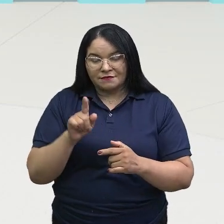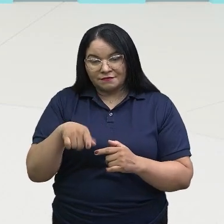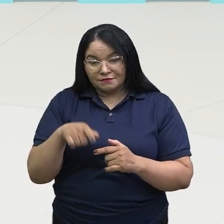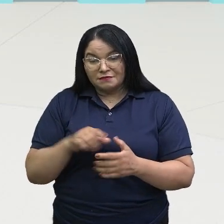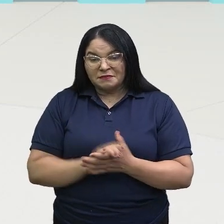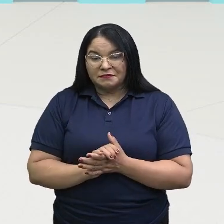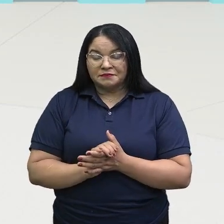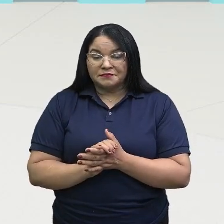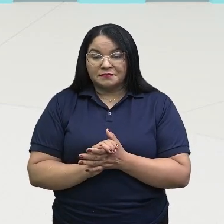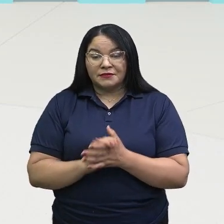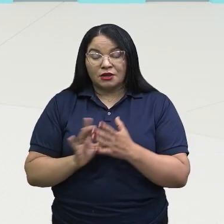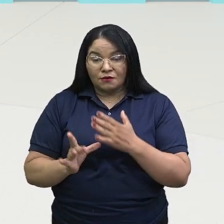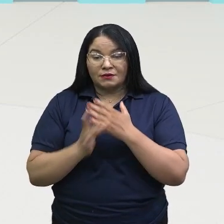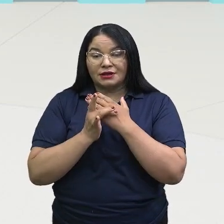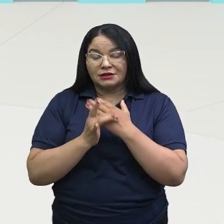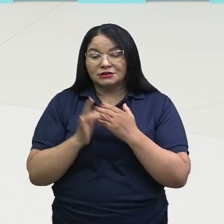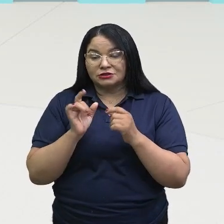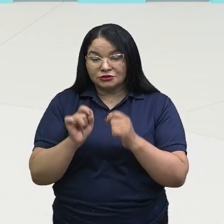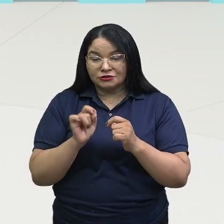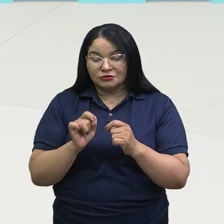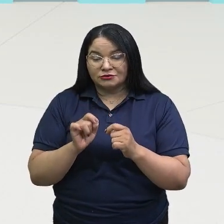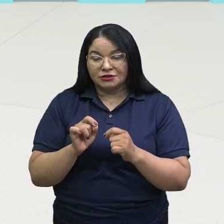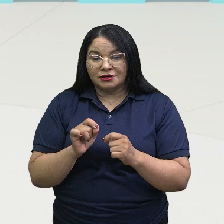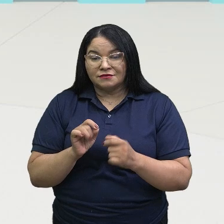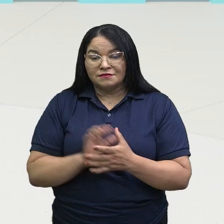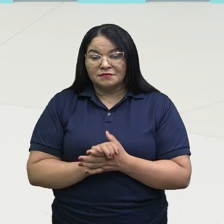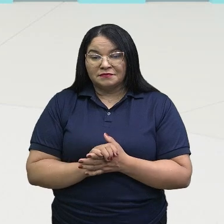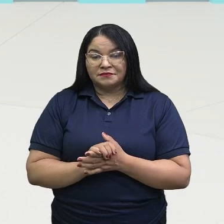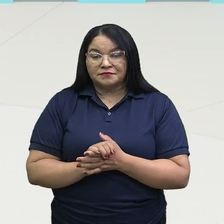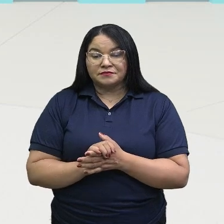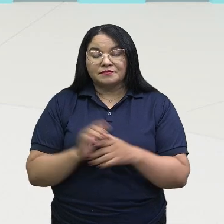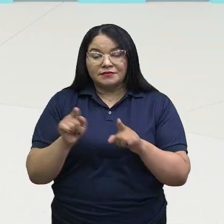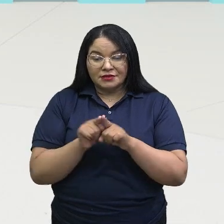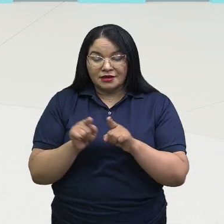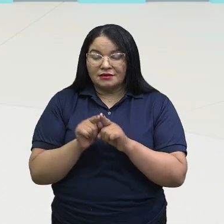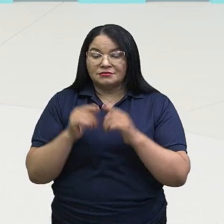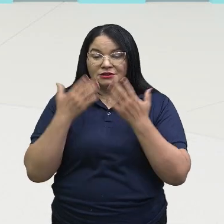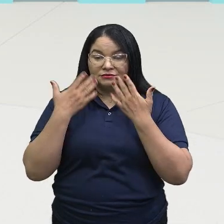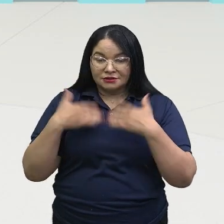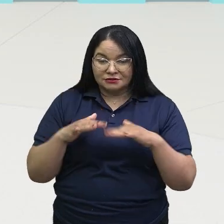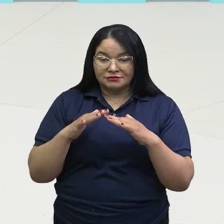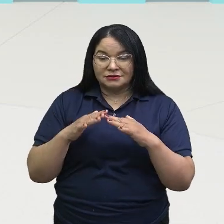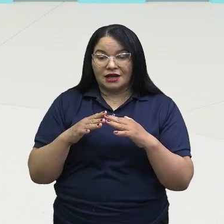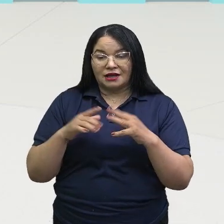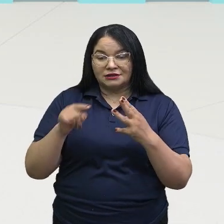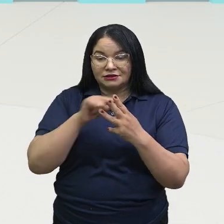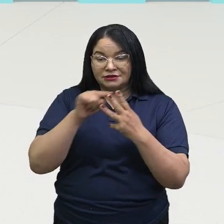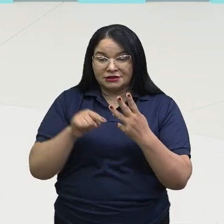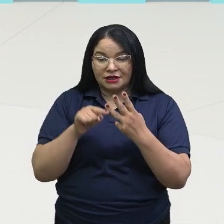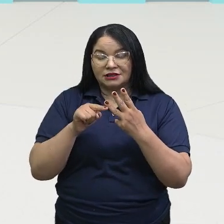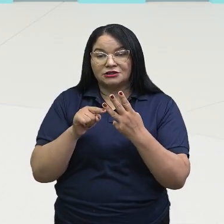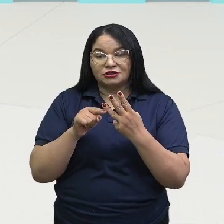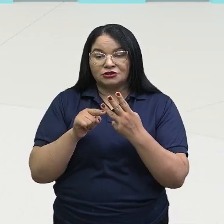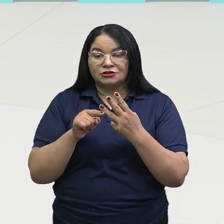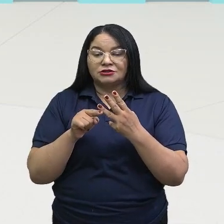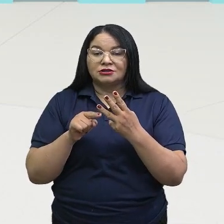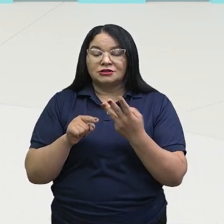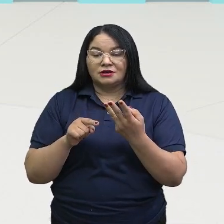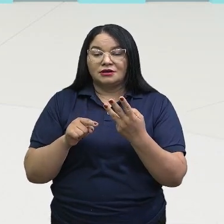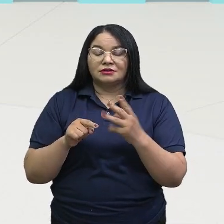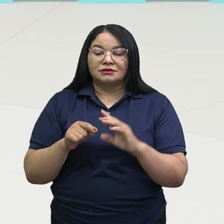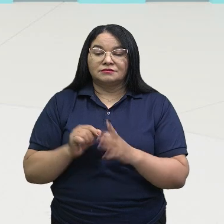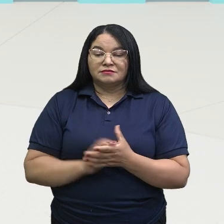é junto com o realismo que nós vamos ter o naturalismo. Então, a gente vai ter 3 escolas literárias aí, ó,